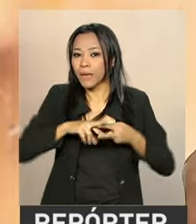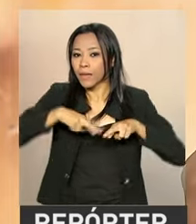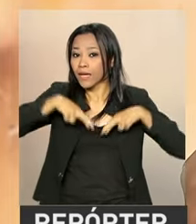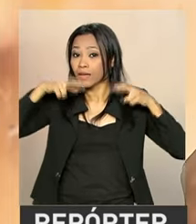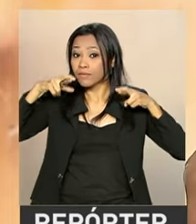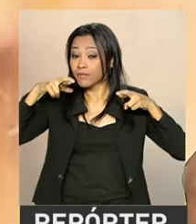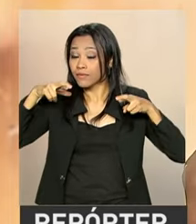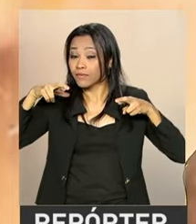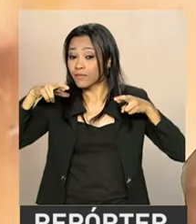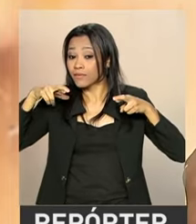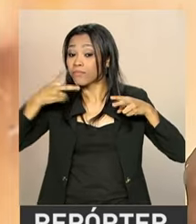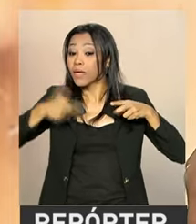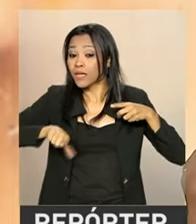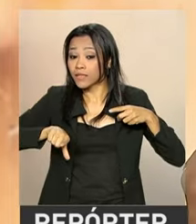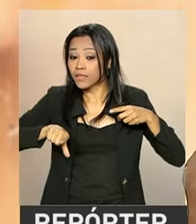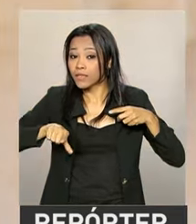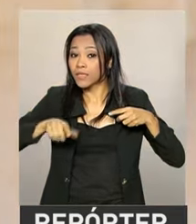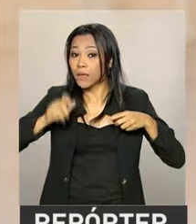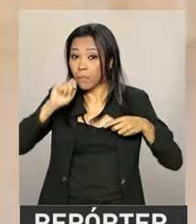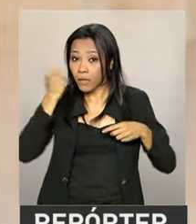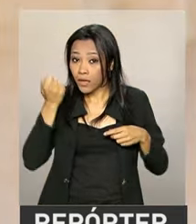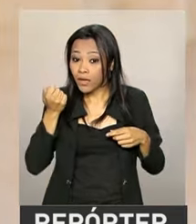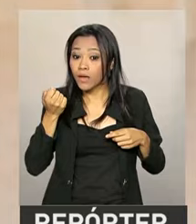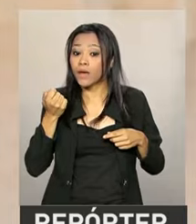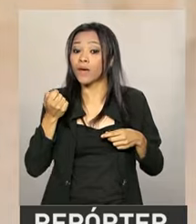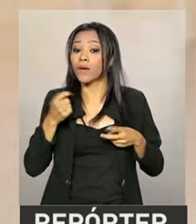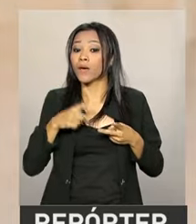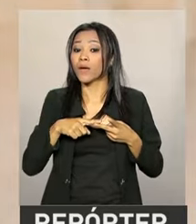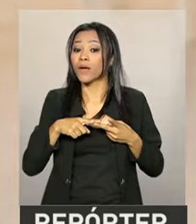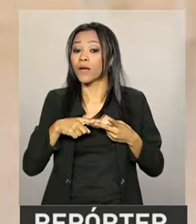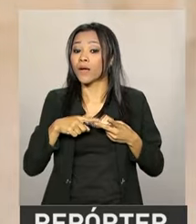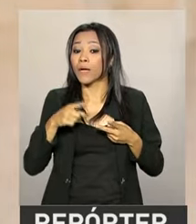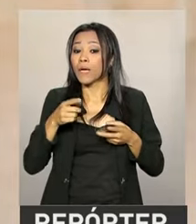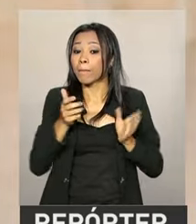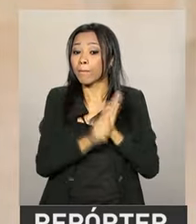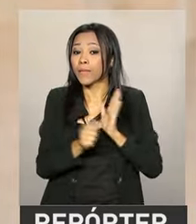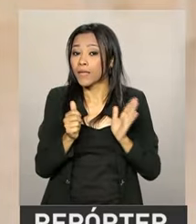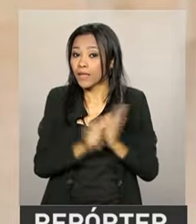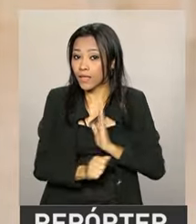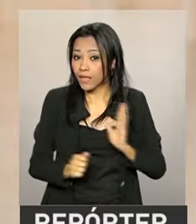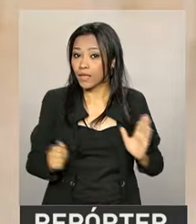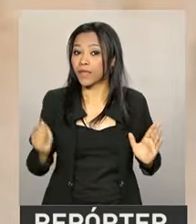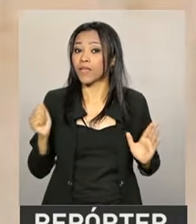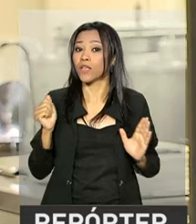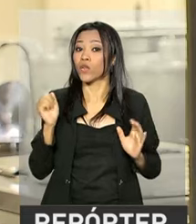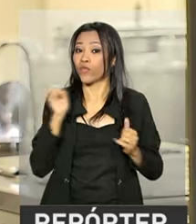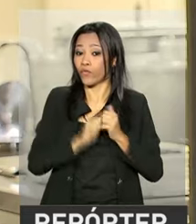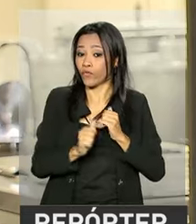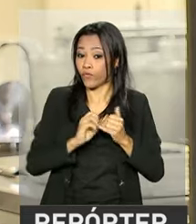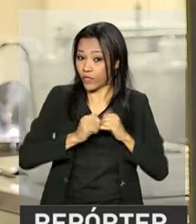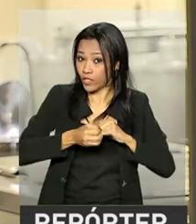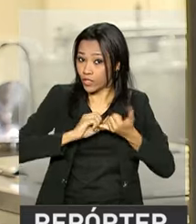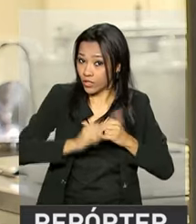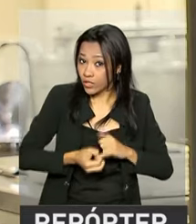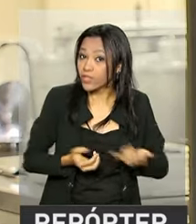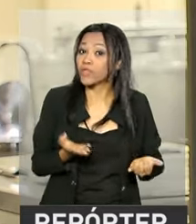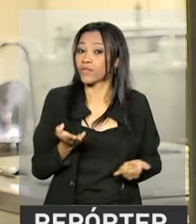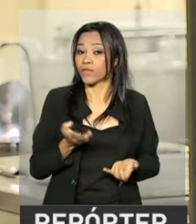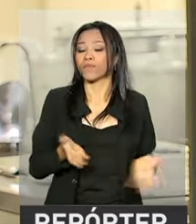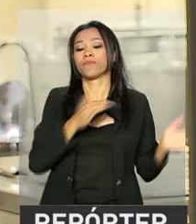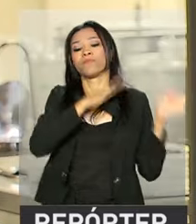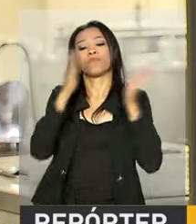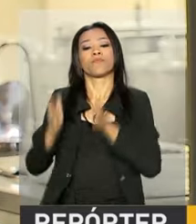macarrão. Que mais? Pão, batata, milho e feijão. Para reconhecer o